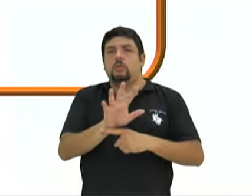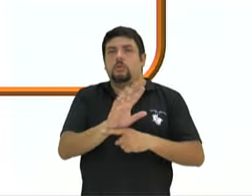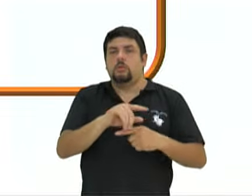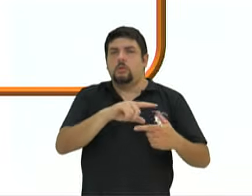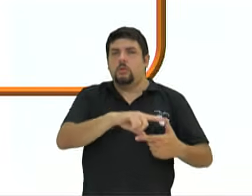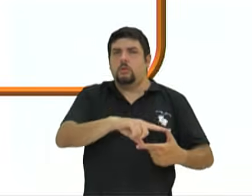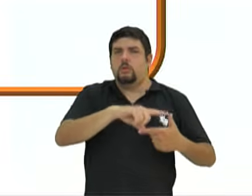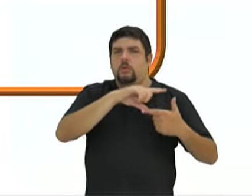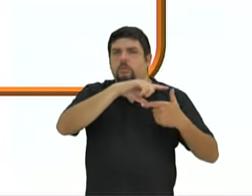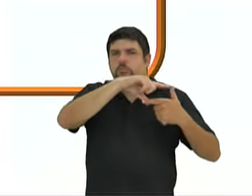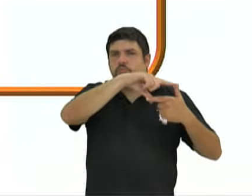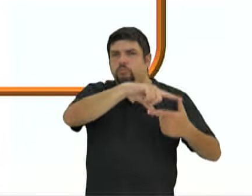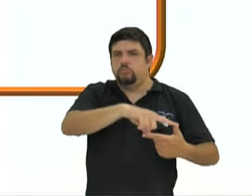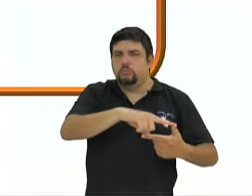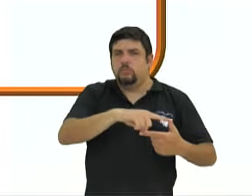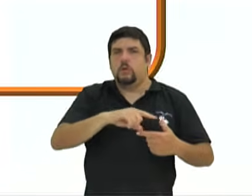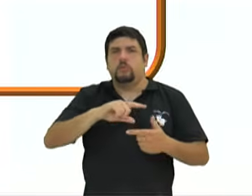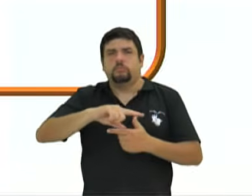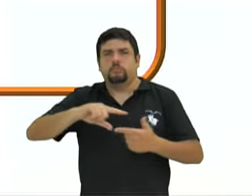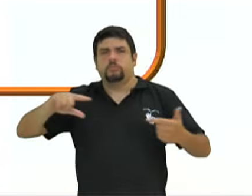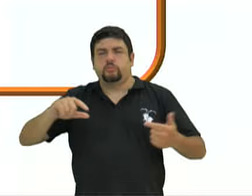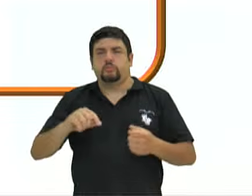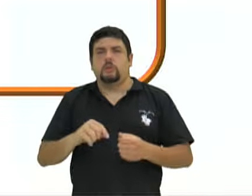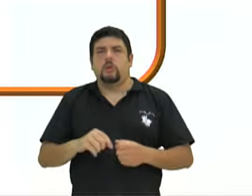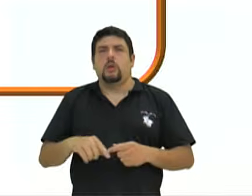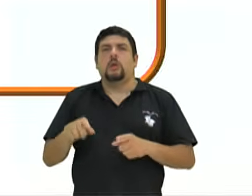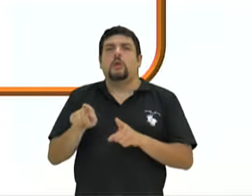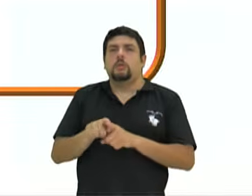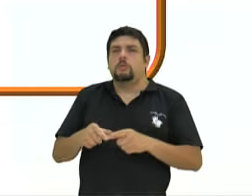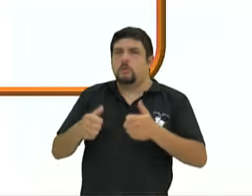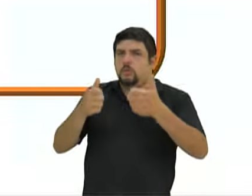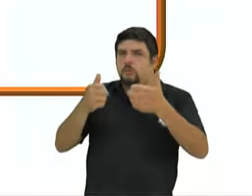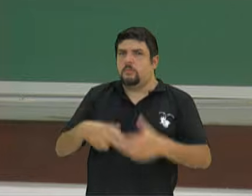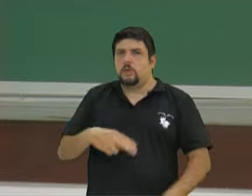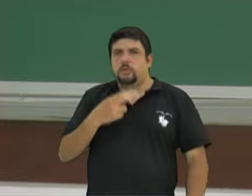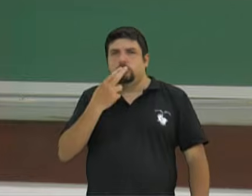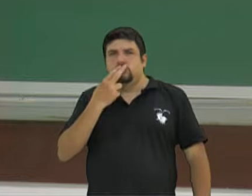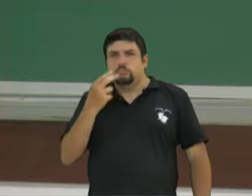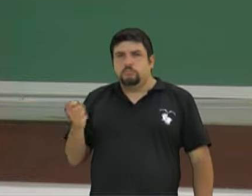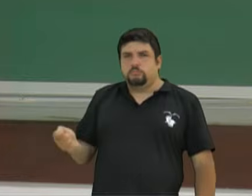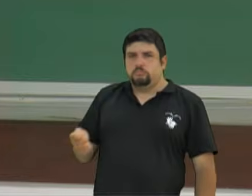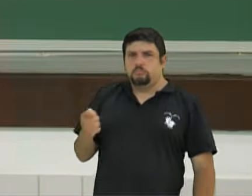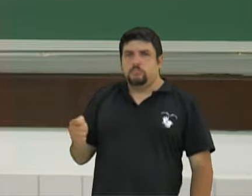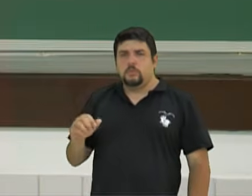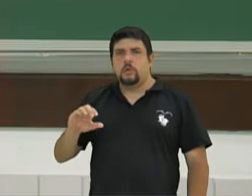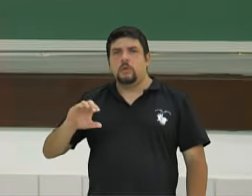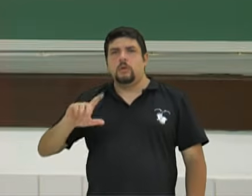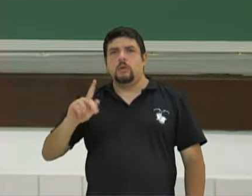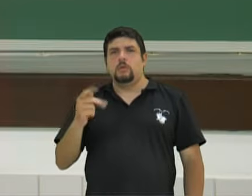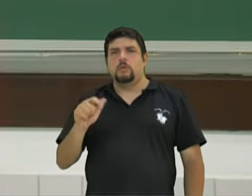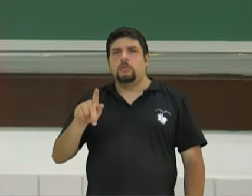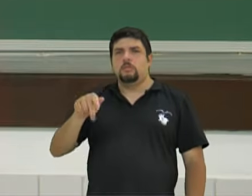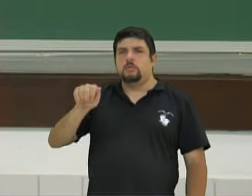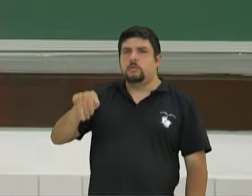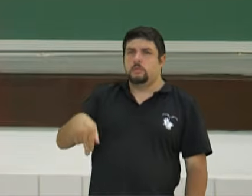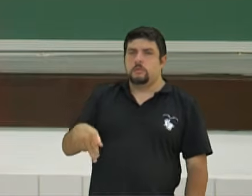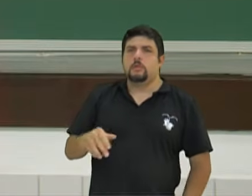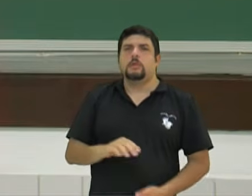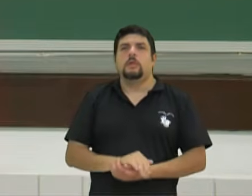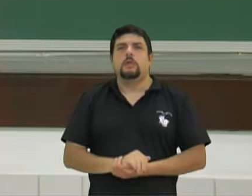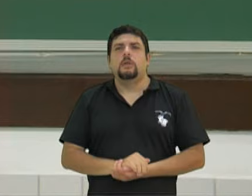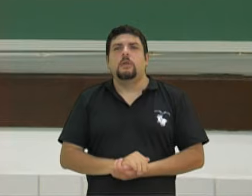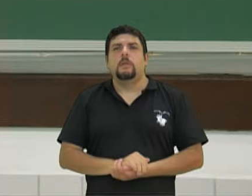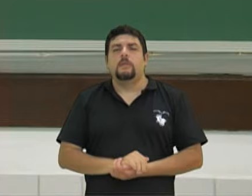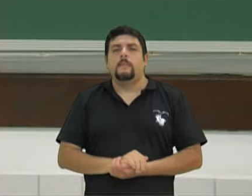o surrealista e fazer um breve comentário sobre Chaplin, que não dá para deixar de falar de cinema sem falar de Charlie Chaplin, né? A gente